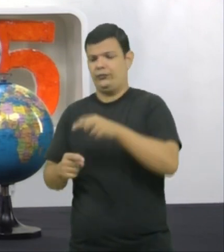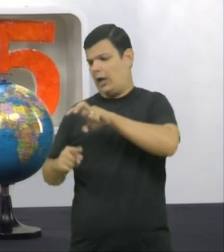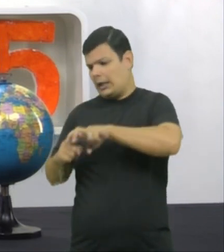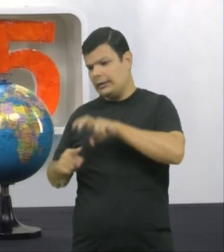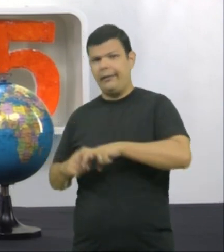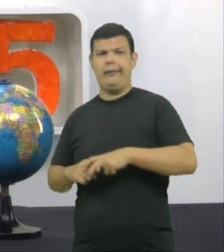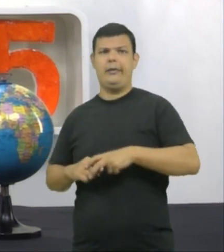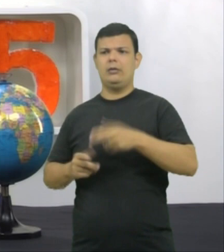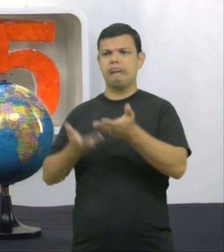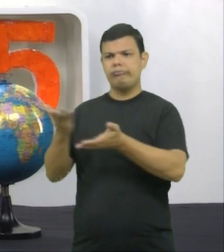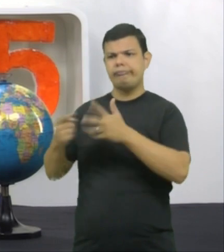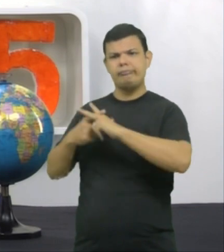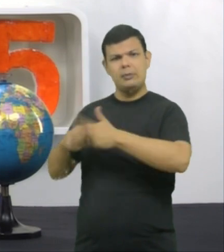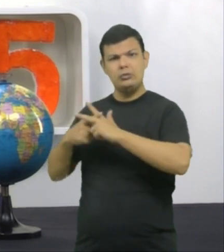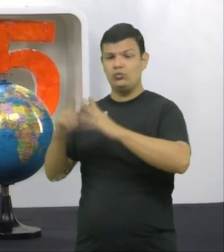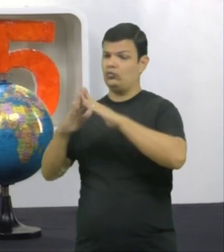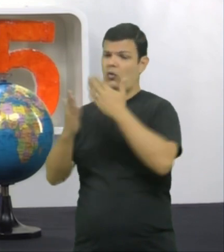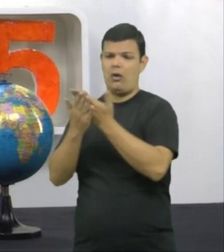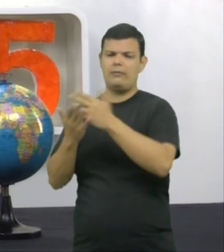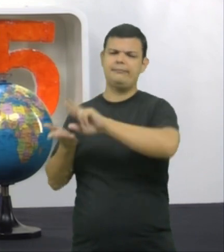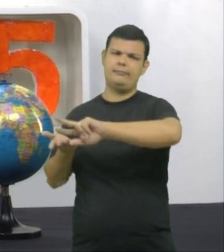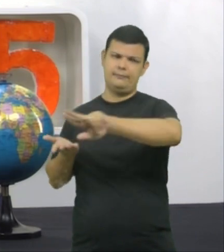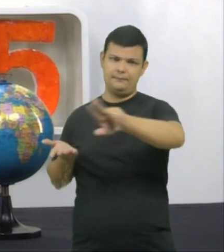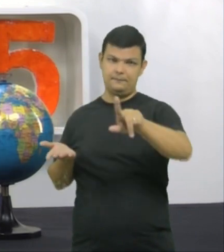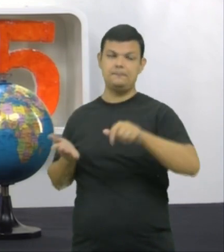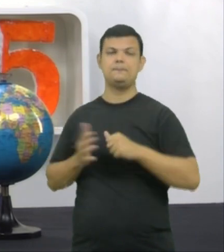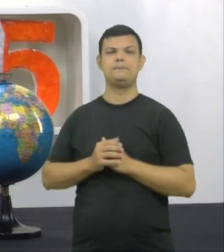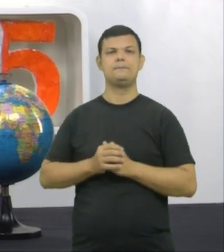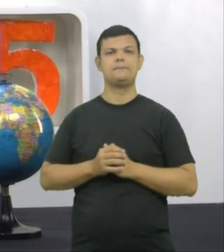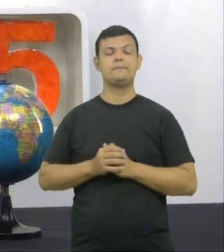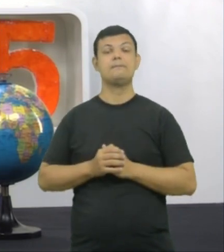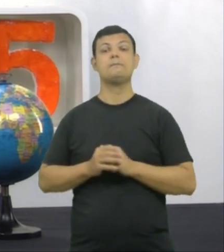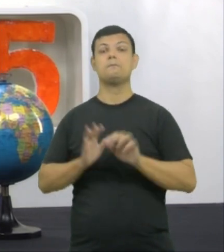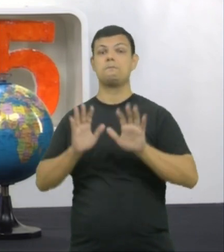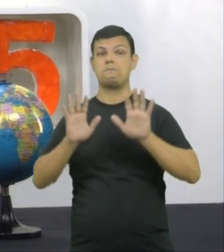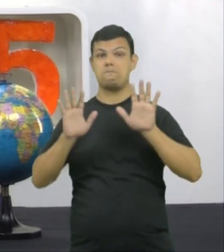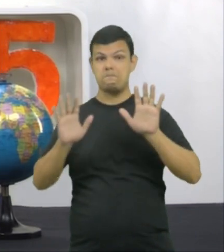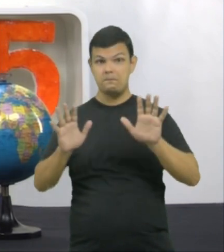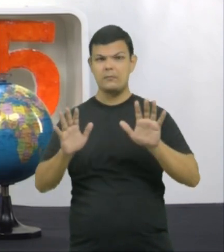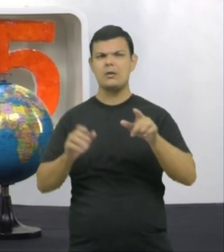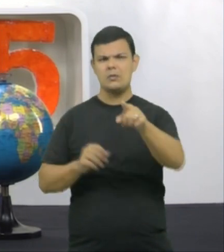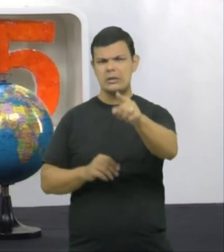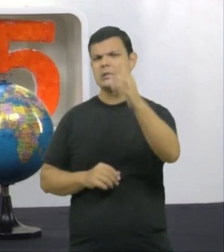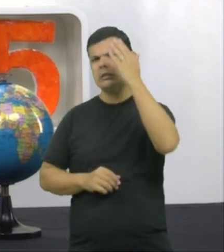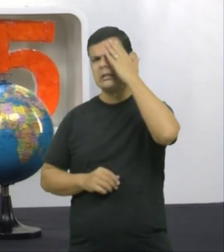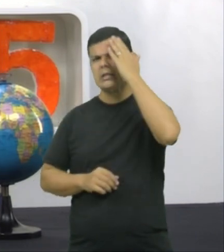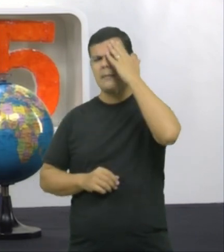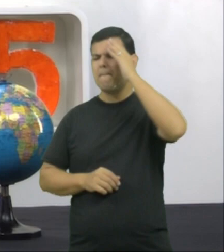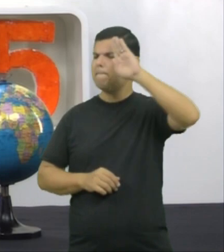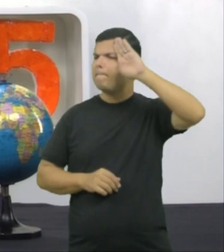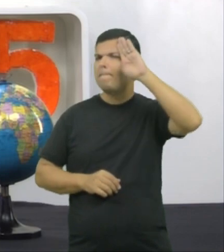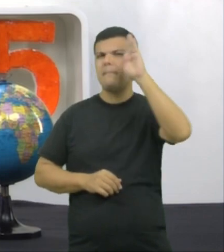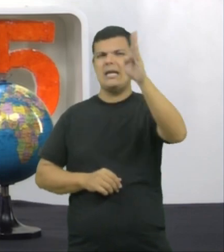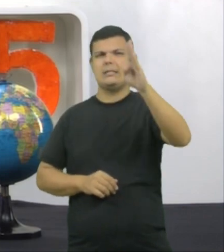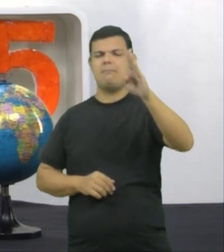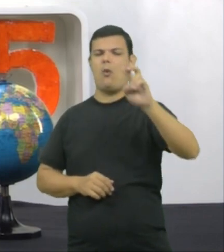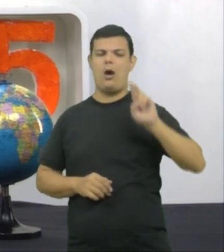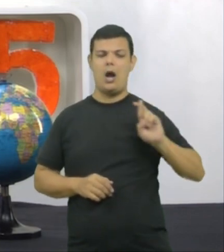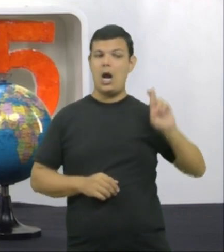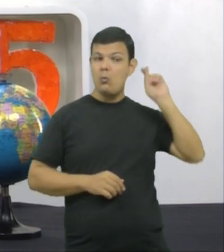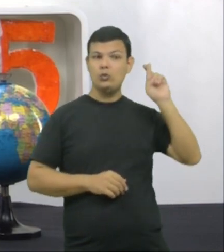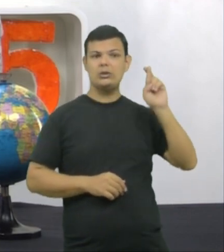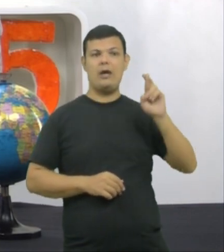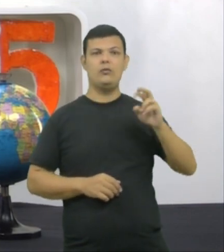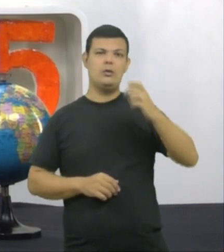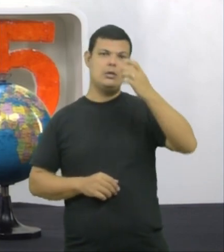a manutenção da escola e tudo mais, ok? Agora, você sabe quais são os principais deveres de um cidadão